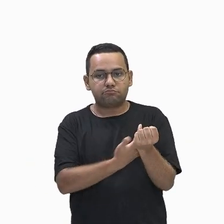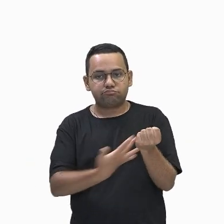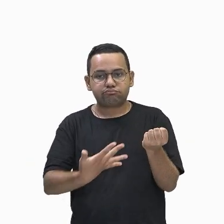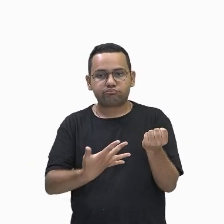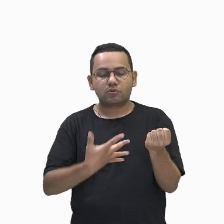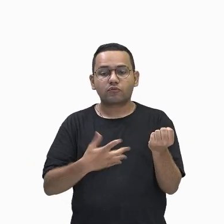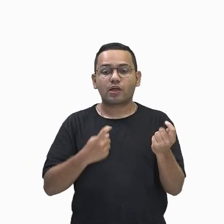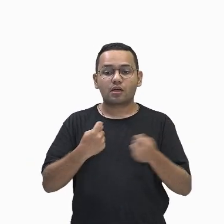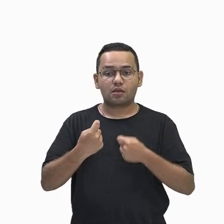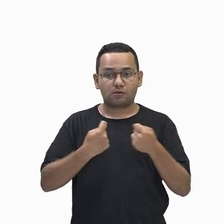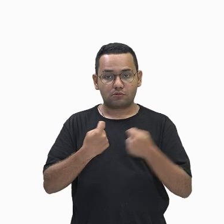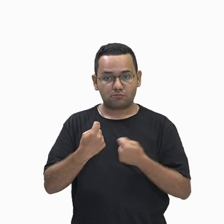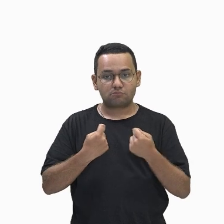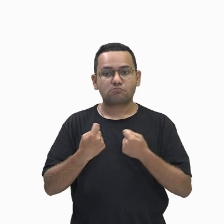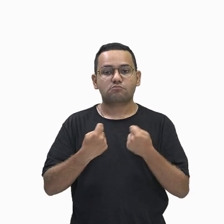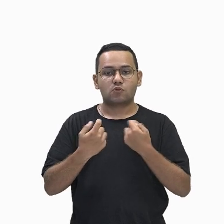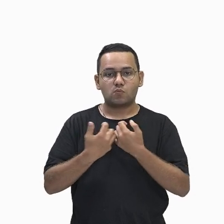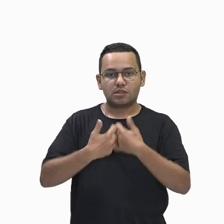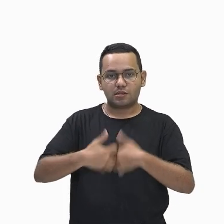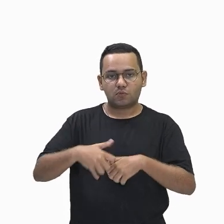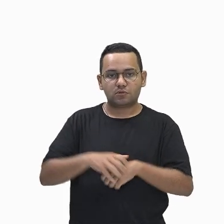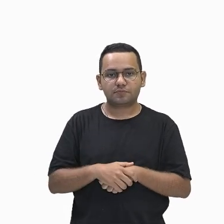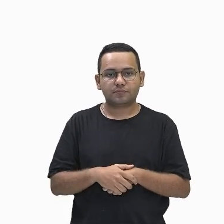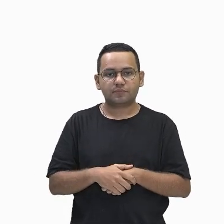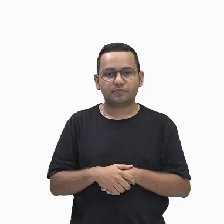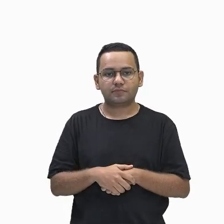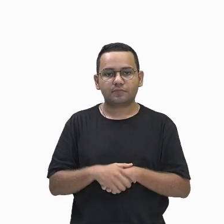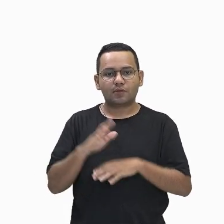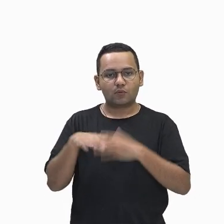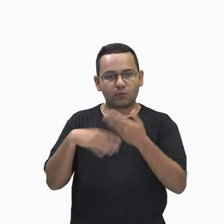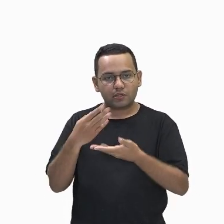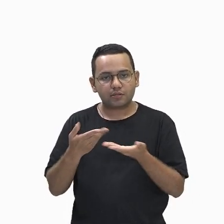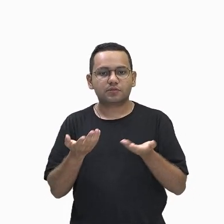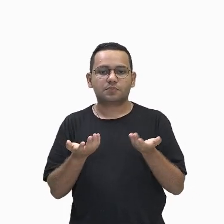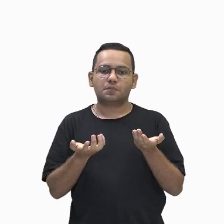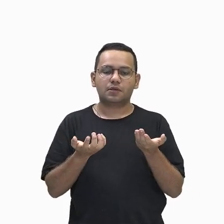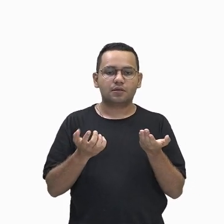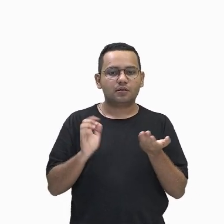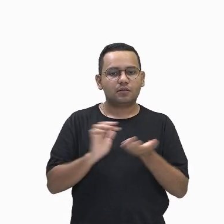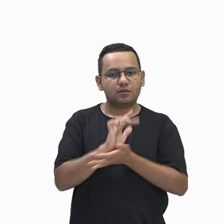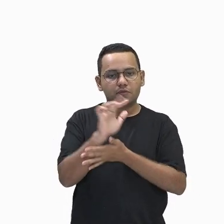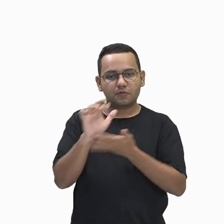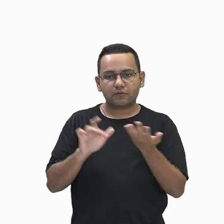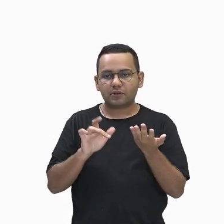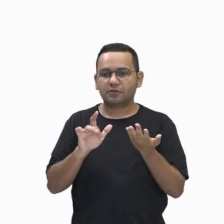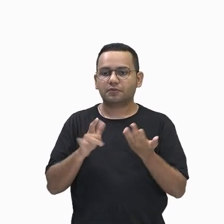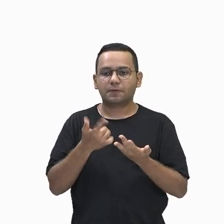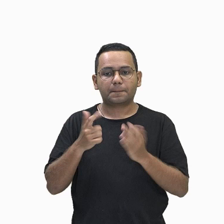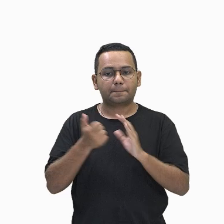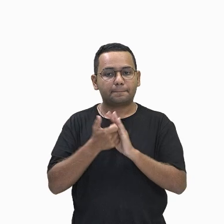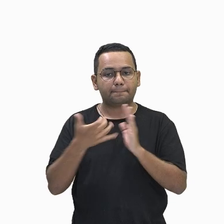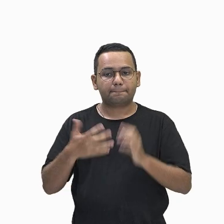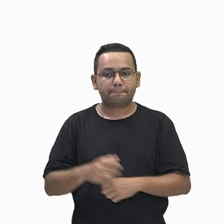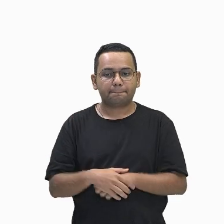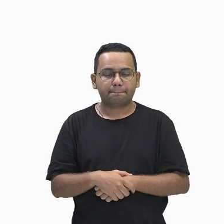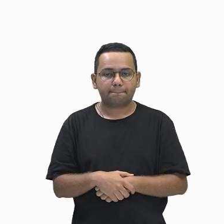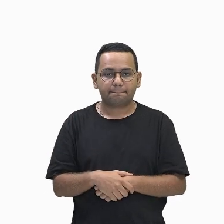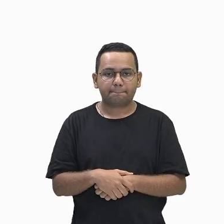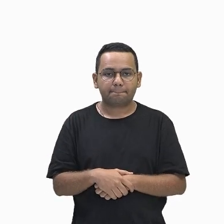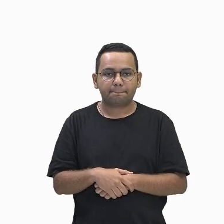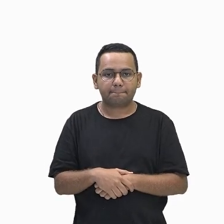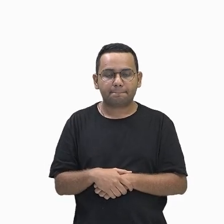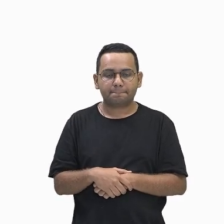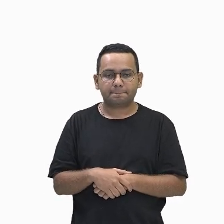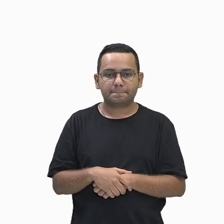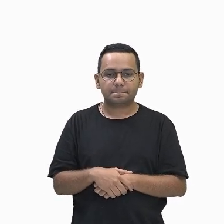regular o metabolismo, o crescimento, a reprodução e outras funções. A gente executa